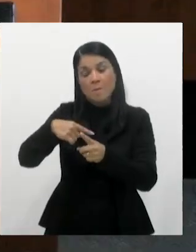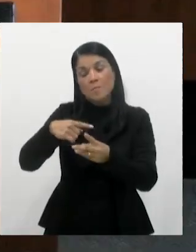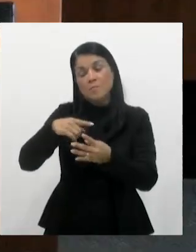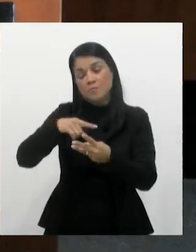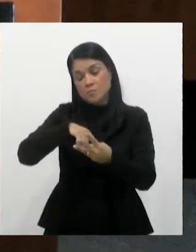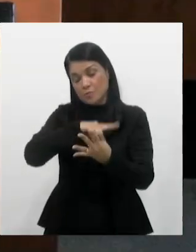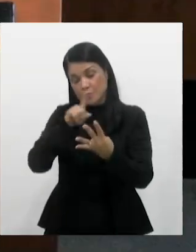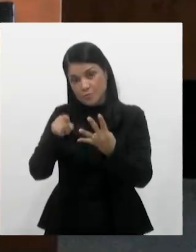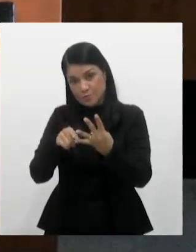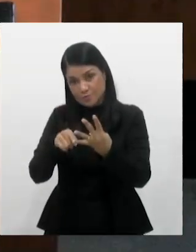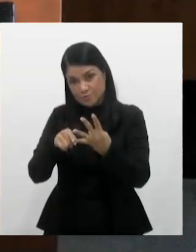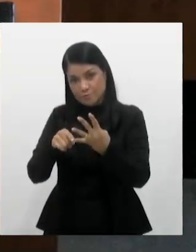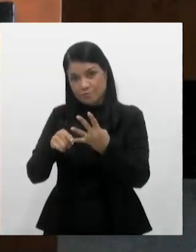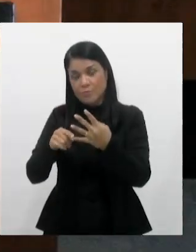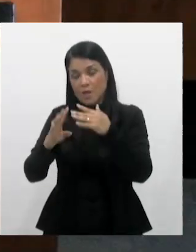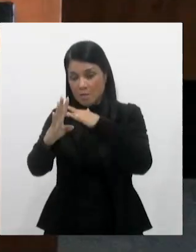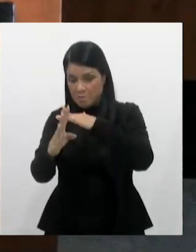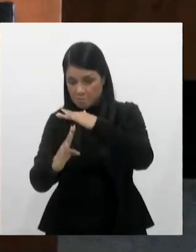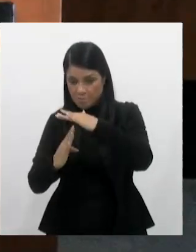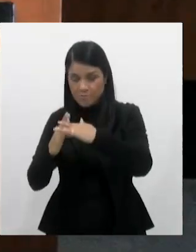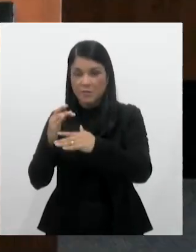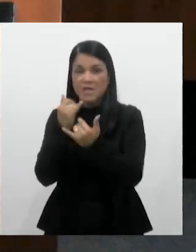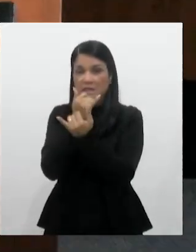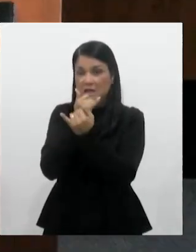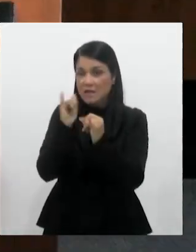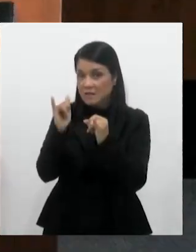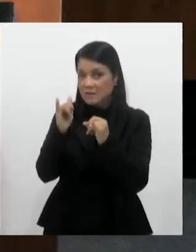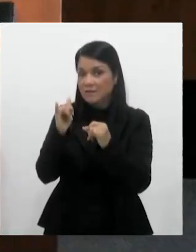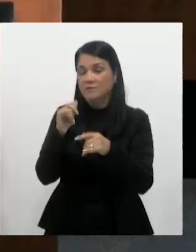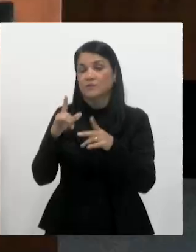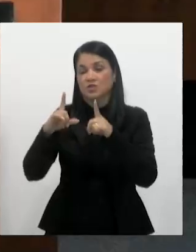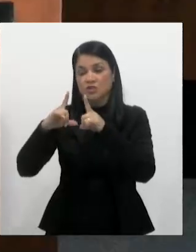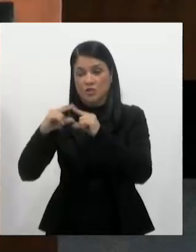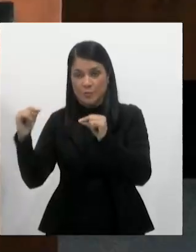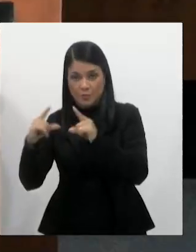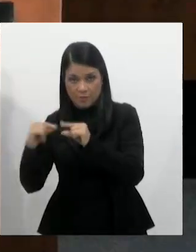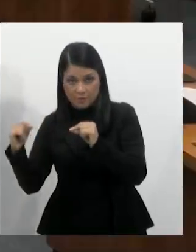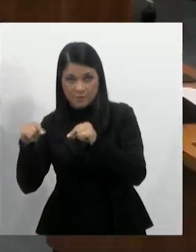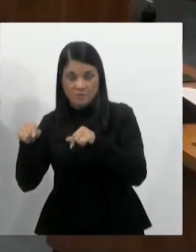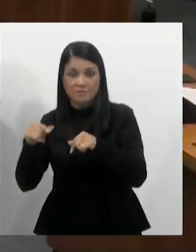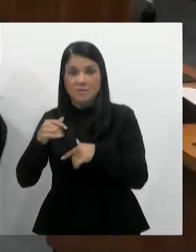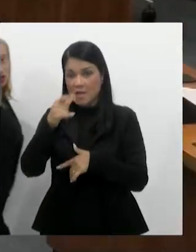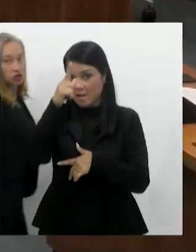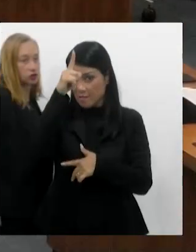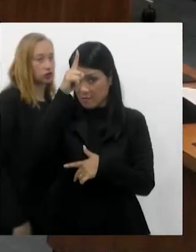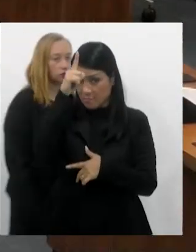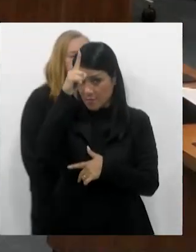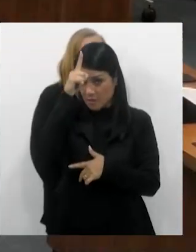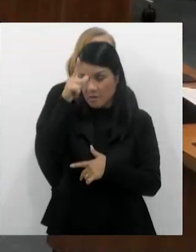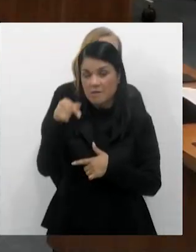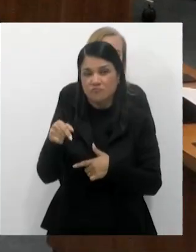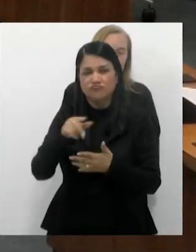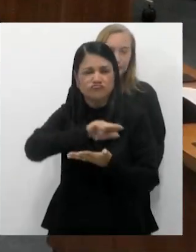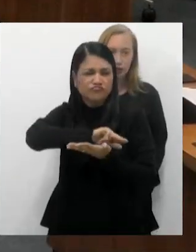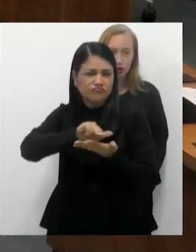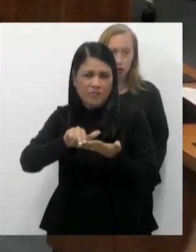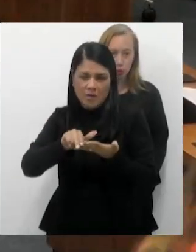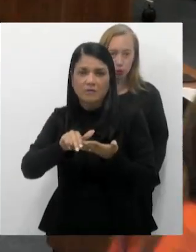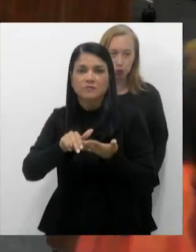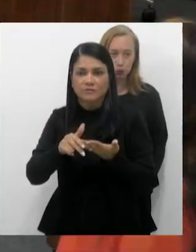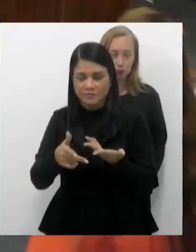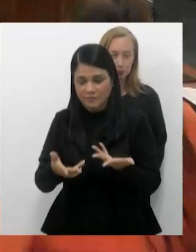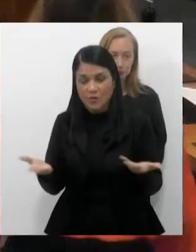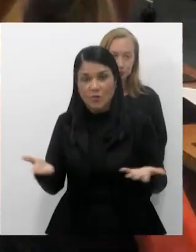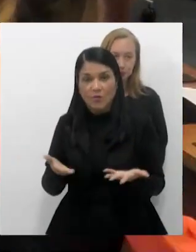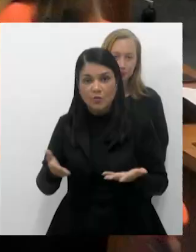imigrações italianas, japonesas, alemãs, de tudo que é tipo. Então, hoje em dia